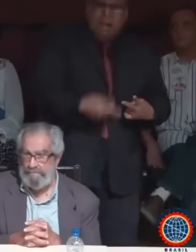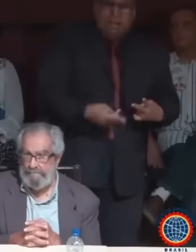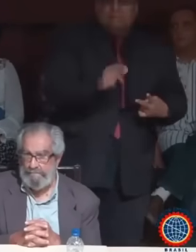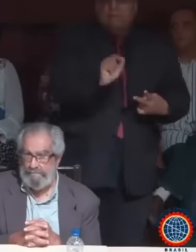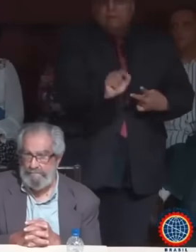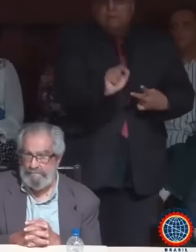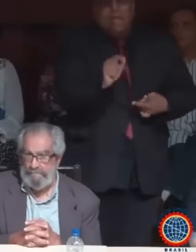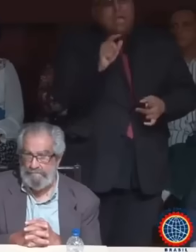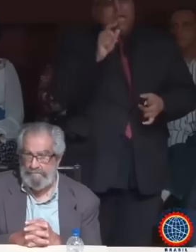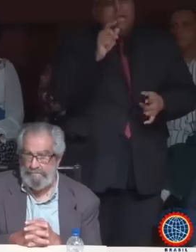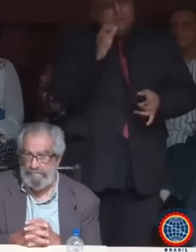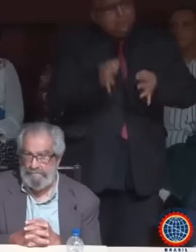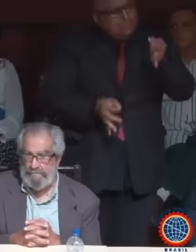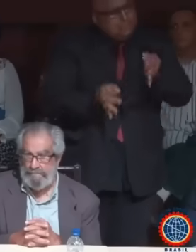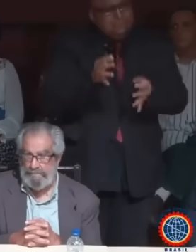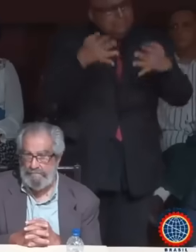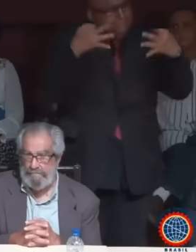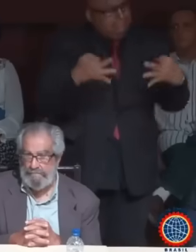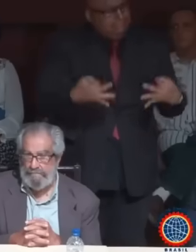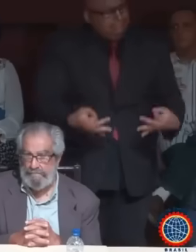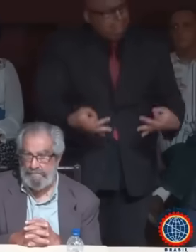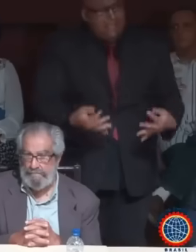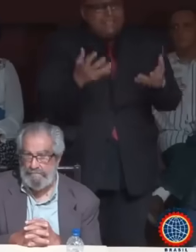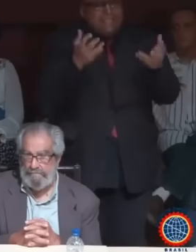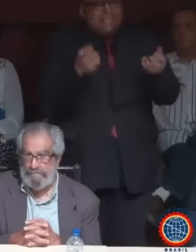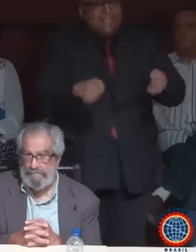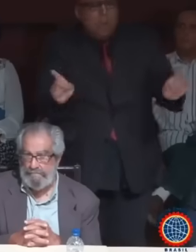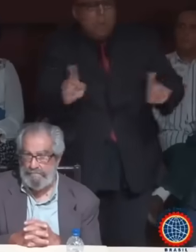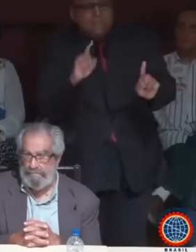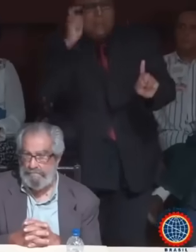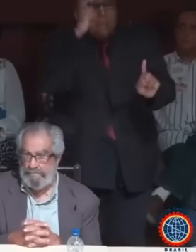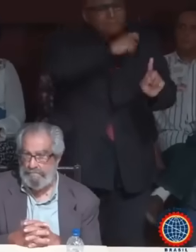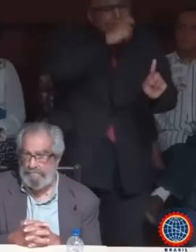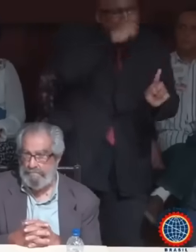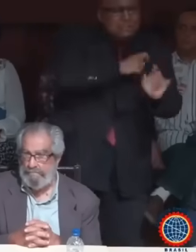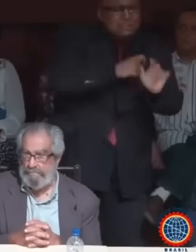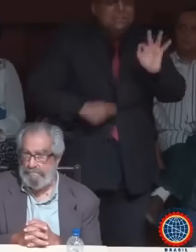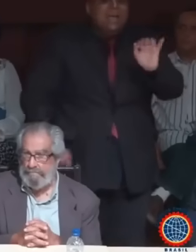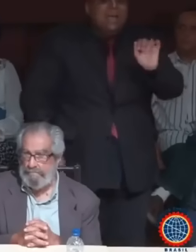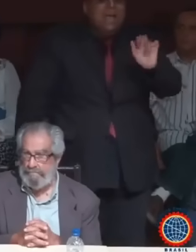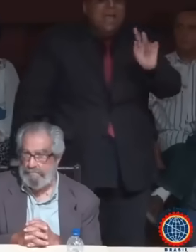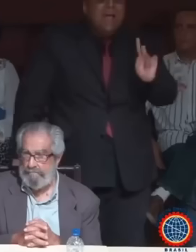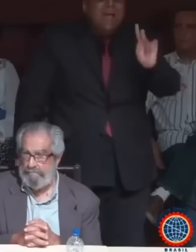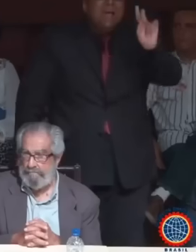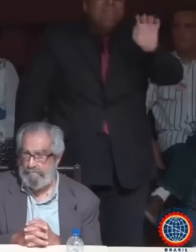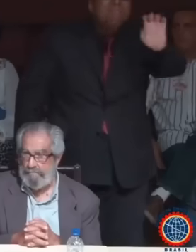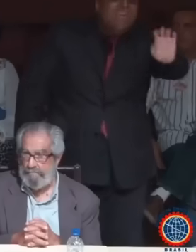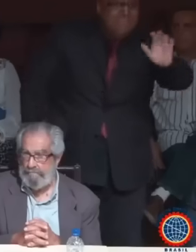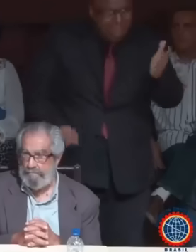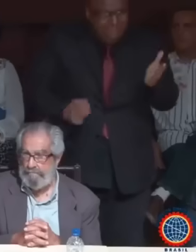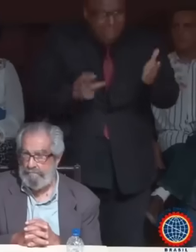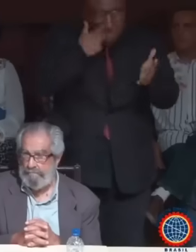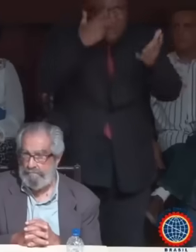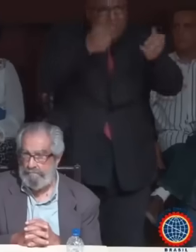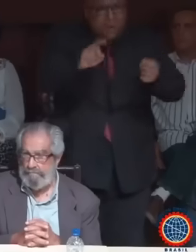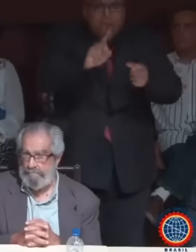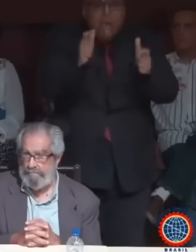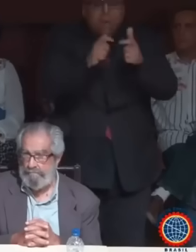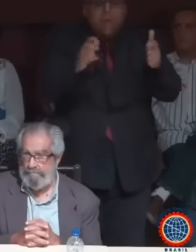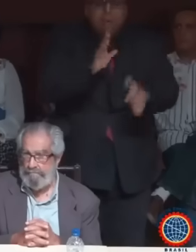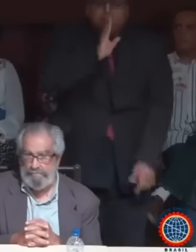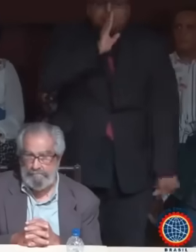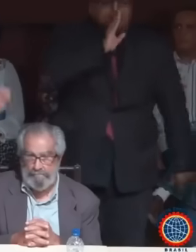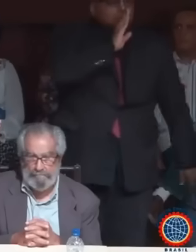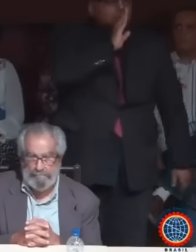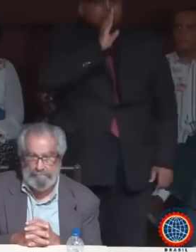que a justiça eleitoral não ia aceitar fake news, sob pena até de anular o pleito, silêncio